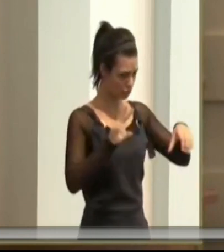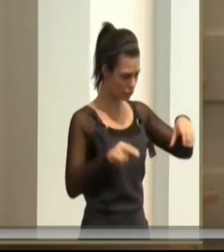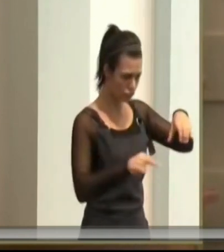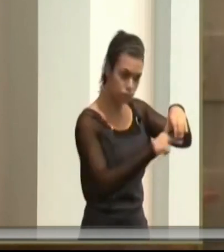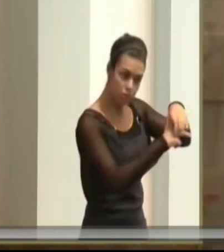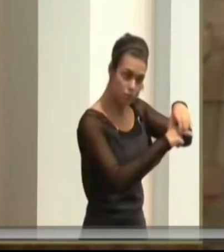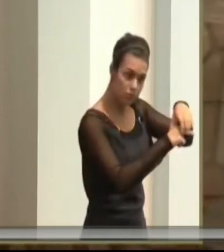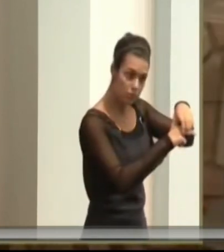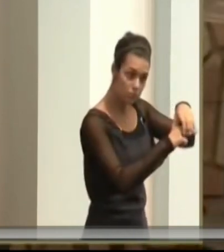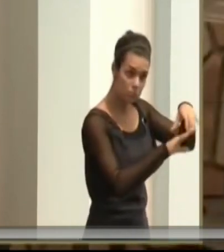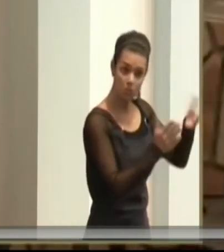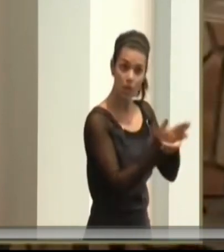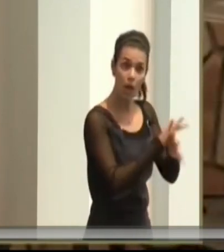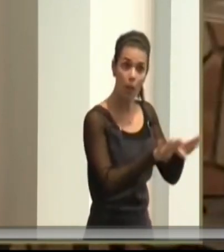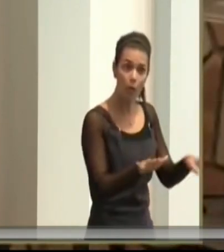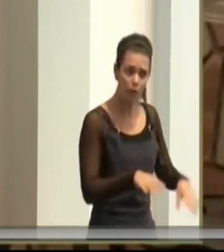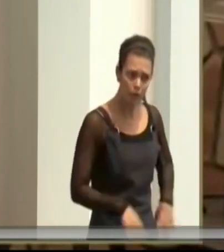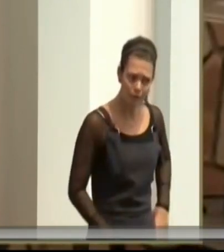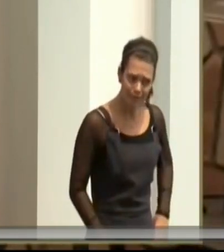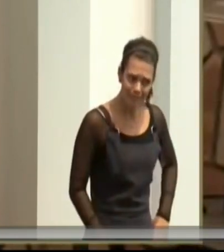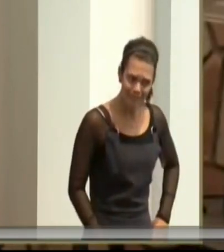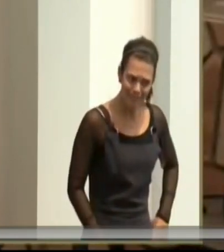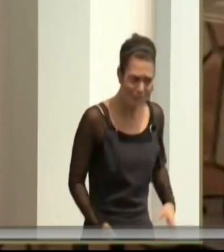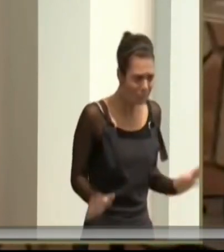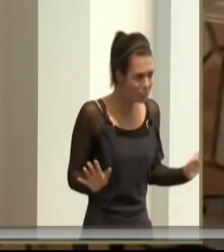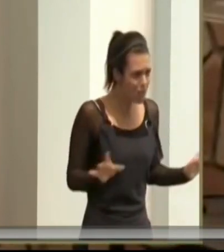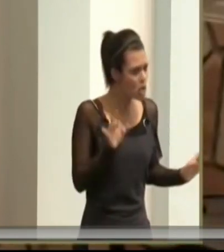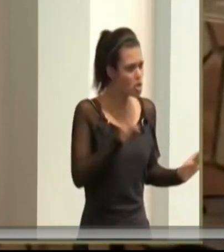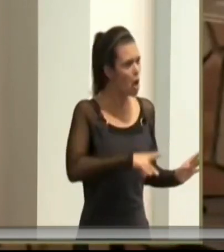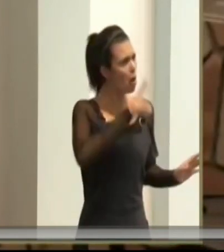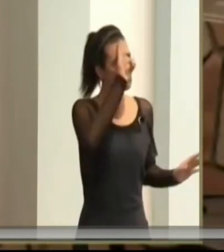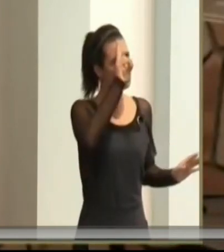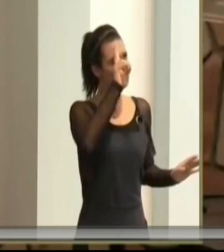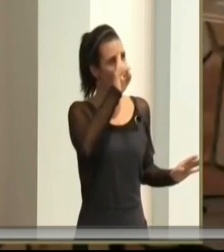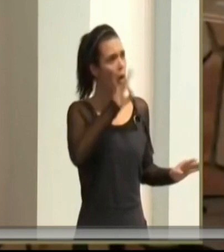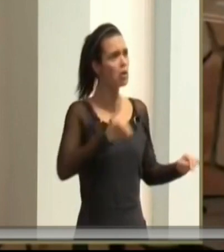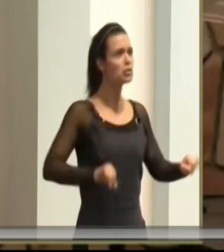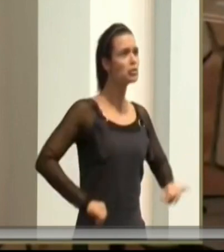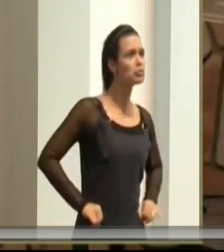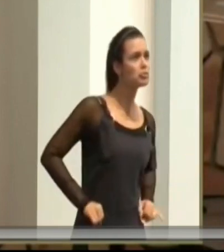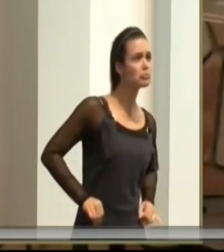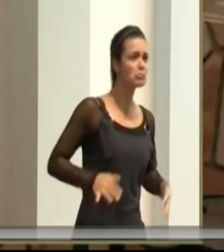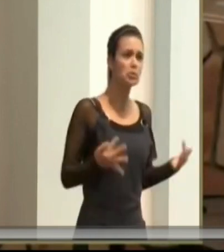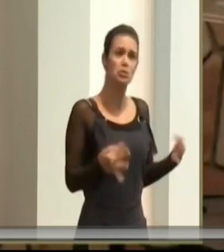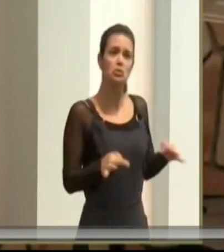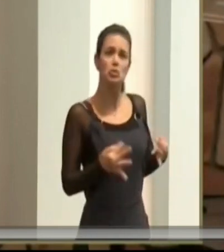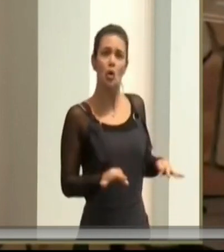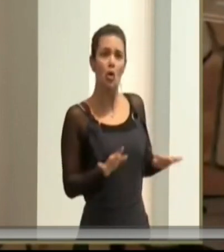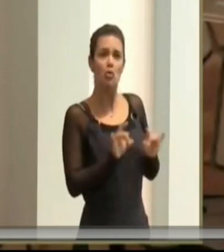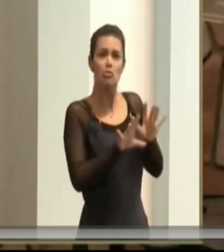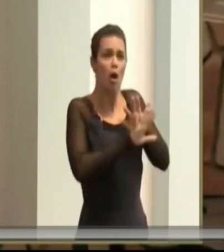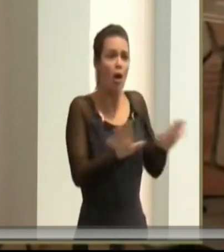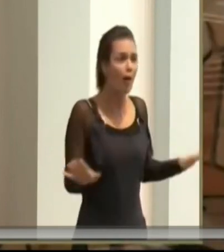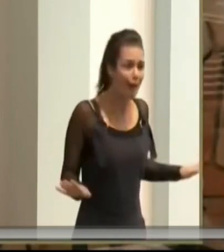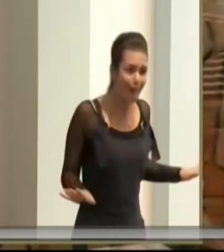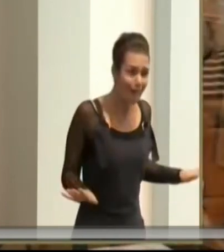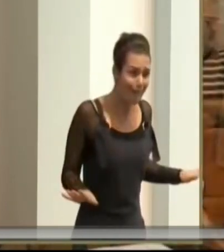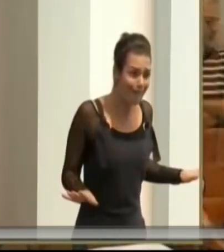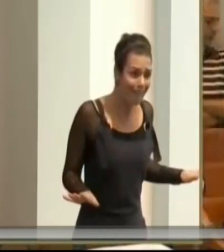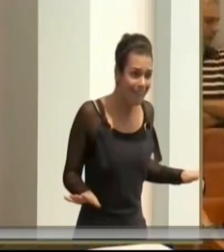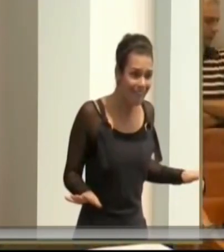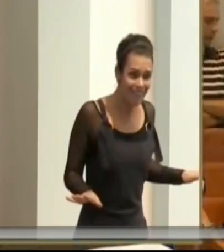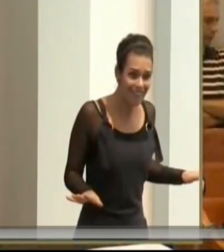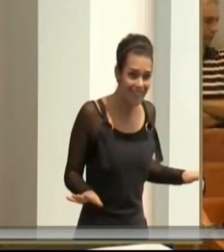história seria de dor e sofrimento de tantos homens e mulheres que se entregaram a uma causa na história da